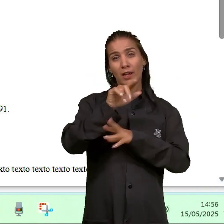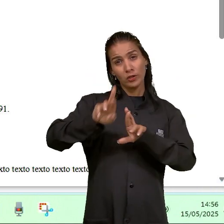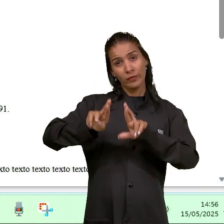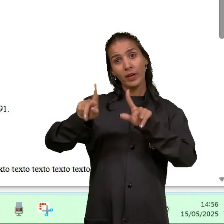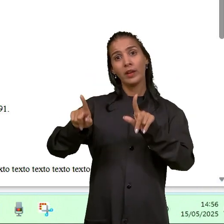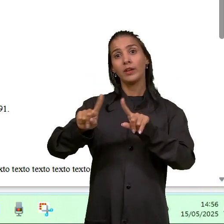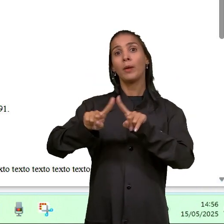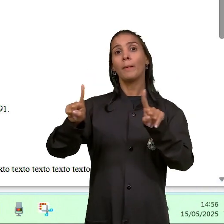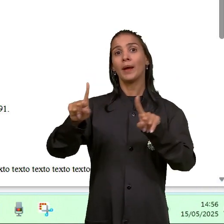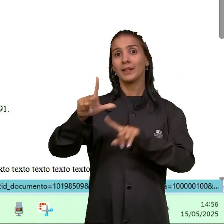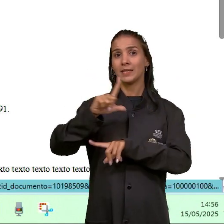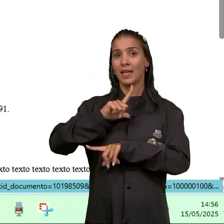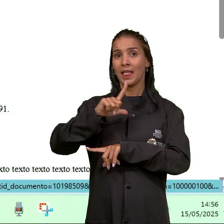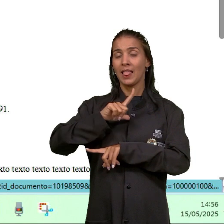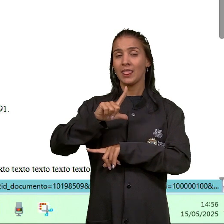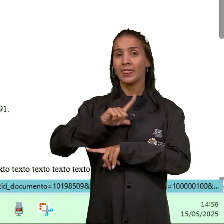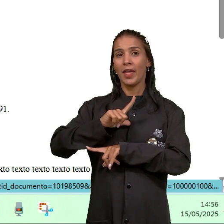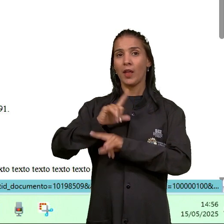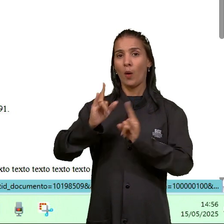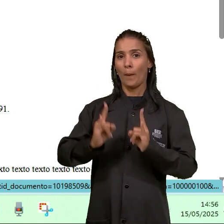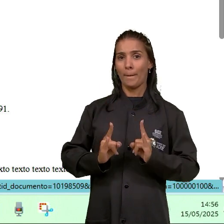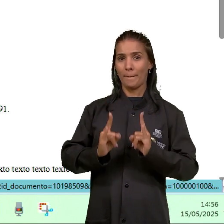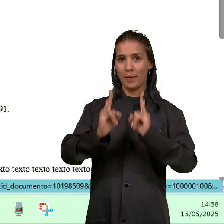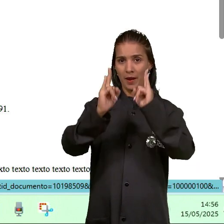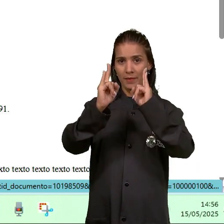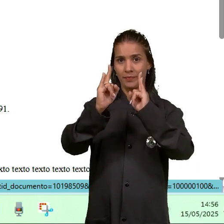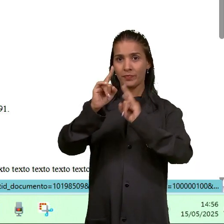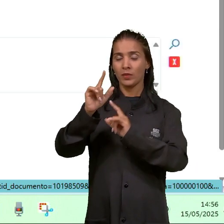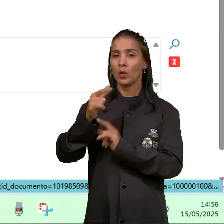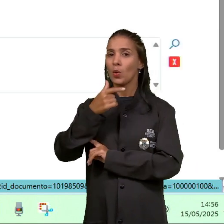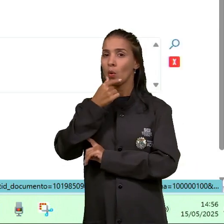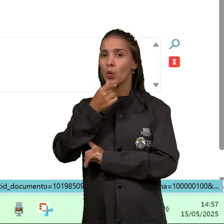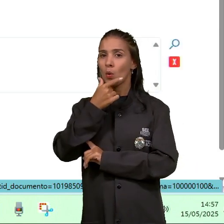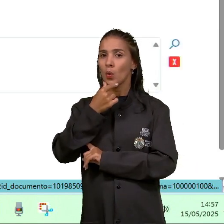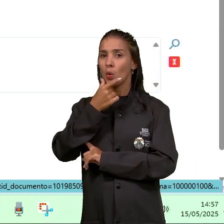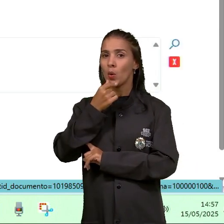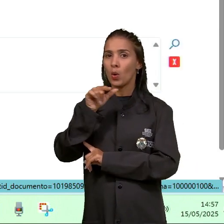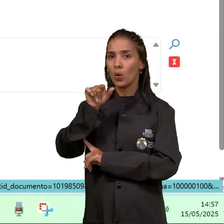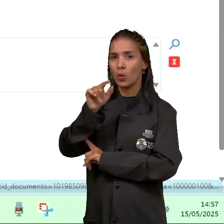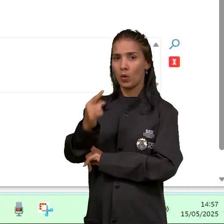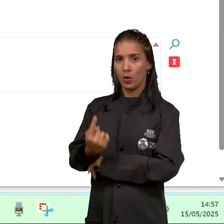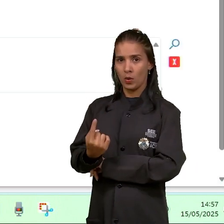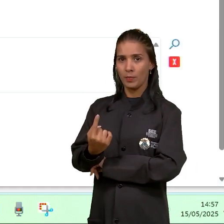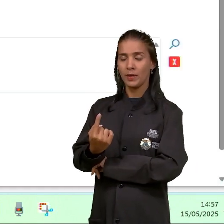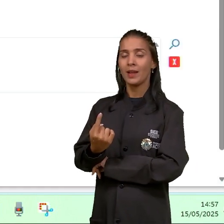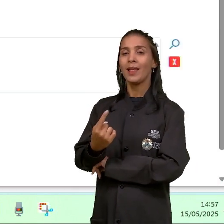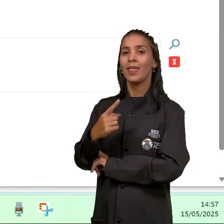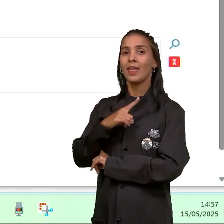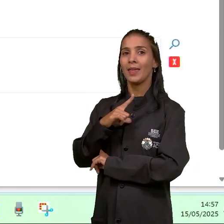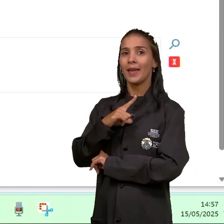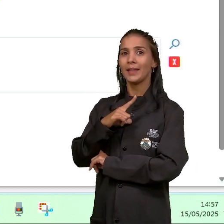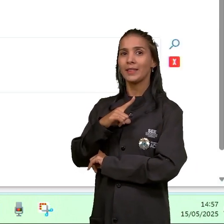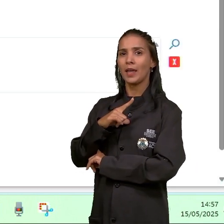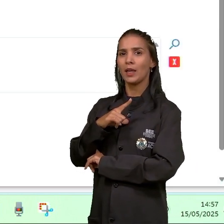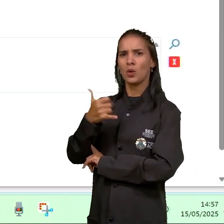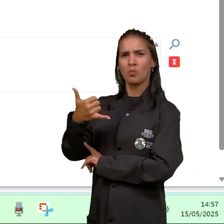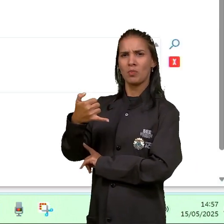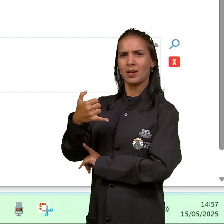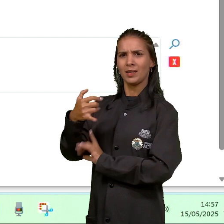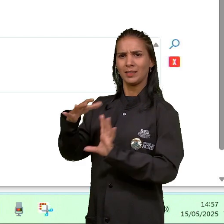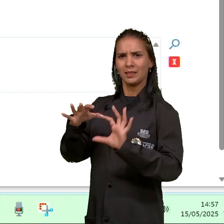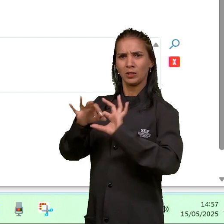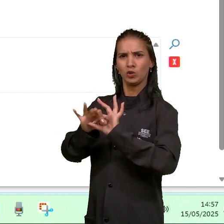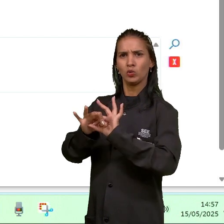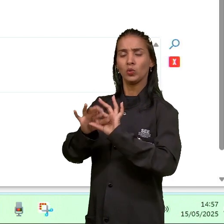ícone, porém ele vai ter uma canetinha preta aqui em cima. Quando eu clico nesse ícone, ele vai para aquela mesma tela, parecidíssimo com aquela tela,